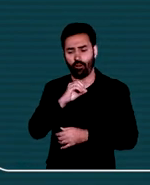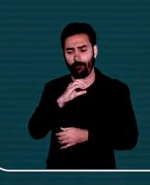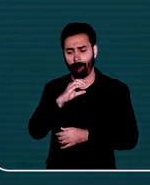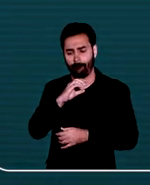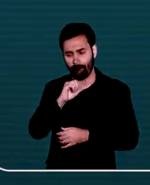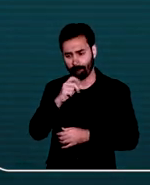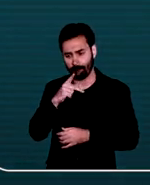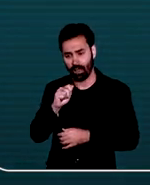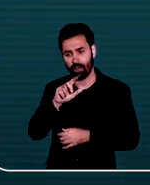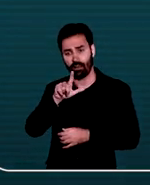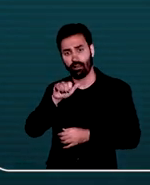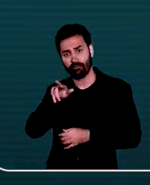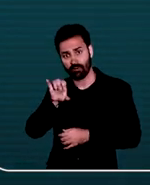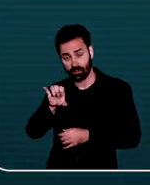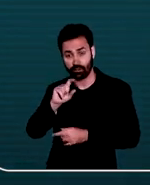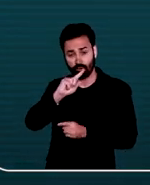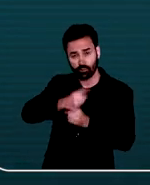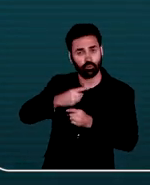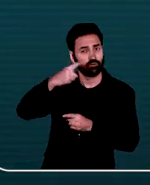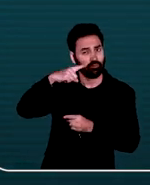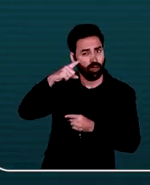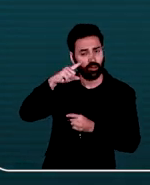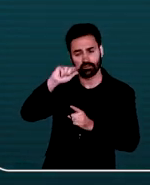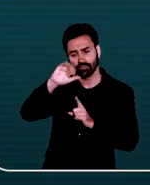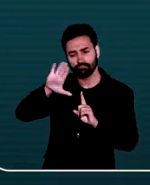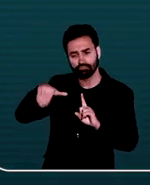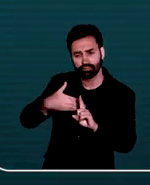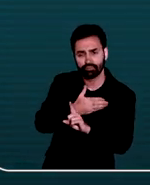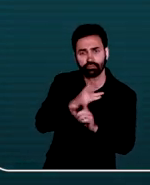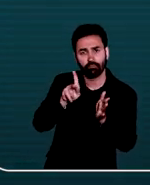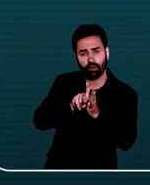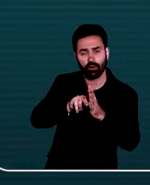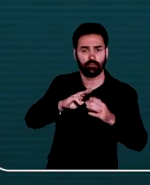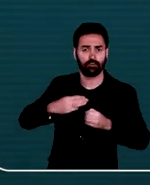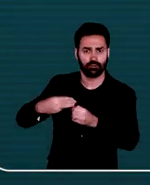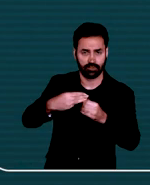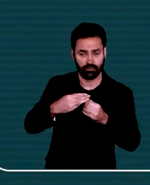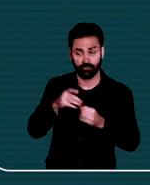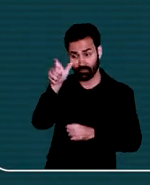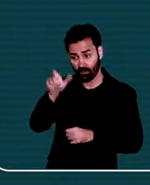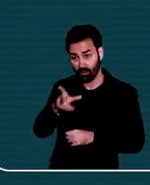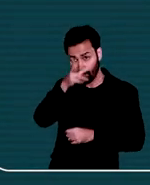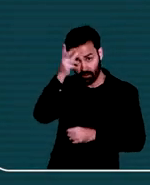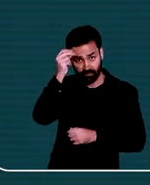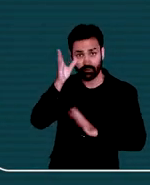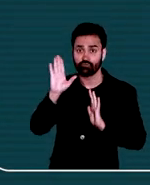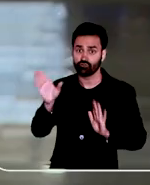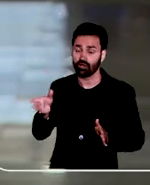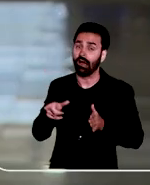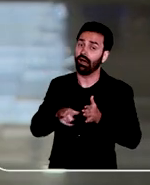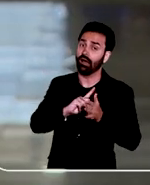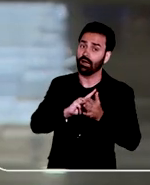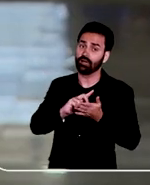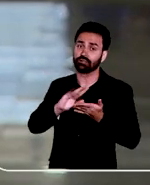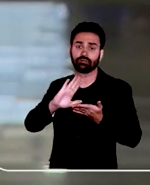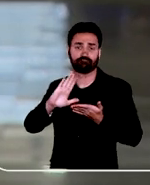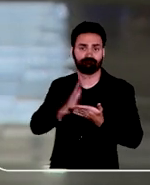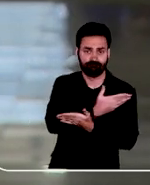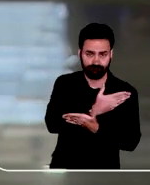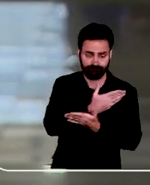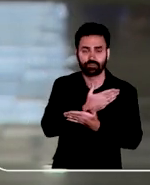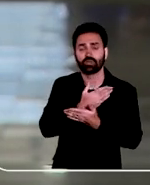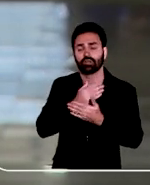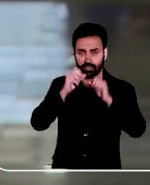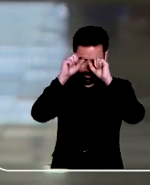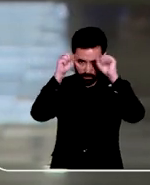âmbito da operação Copa livre que apurou o esquema de fraudes e desvios de recursos públicos no município o prefeito já havia